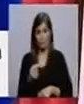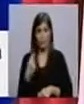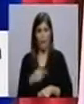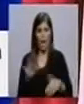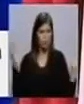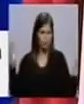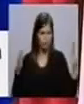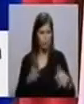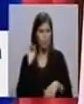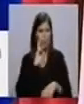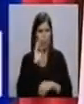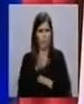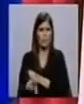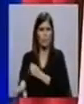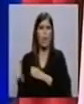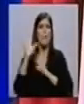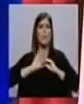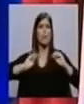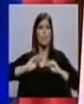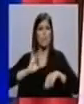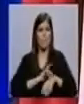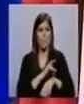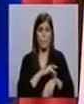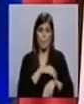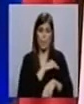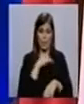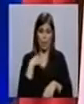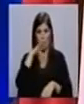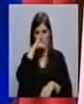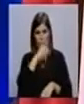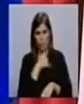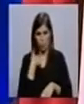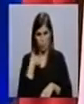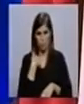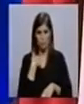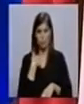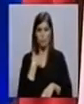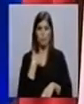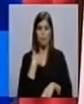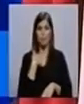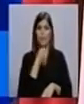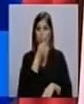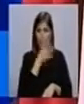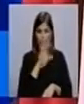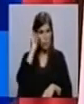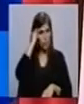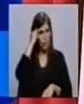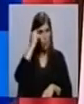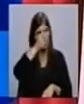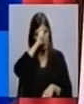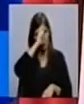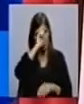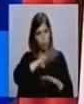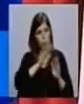gritante pela formação médica, em que o Ministério da Saúde permite, prejudicando o cumprimento dos programas de